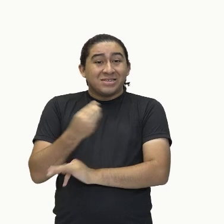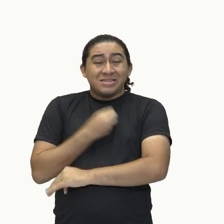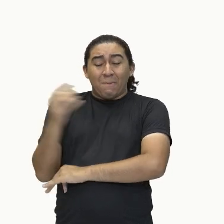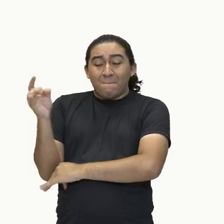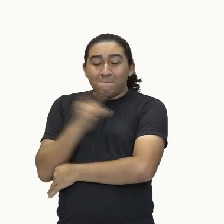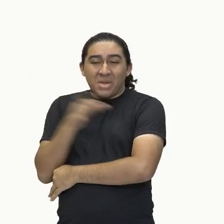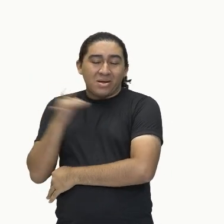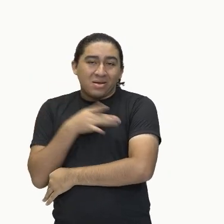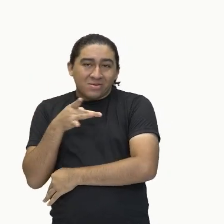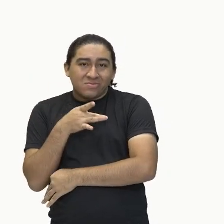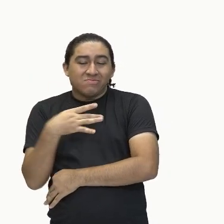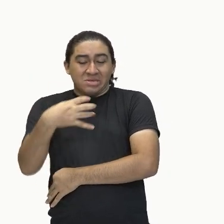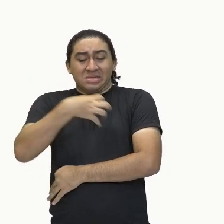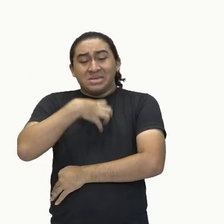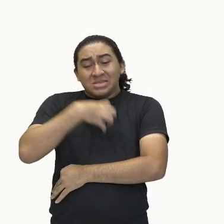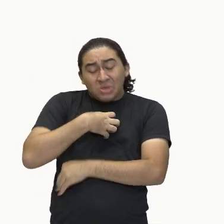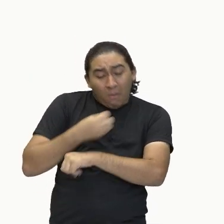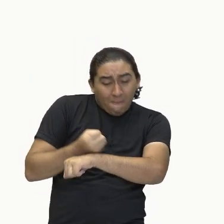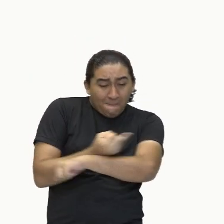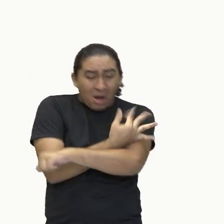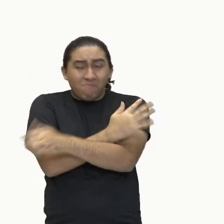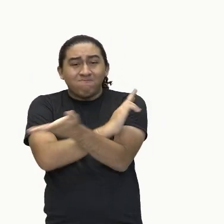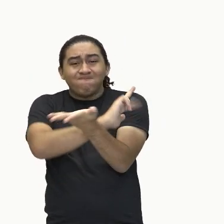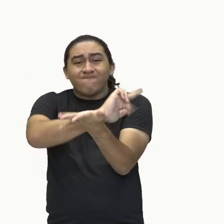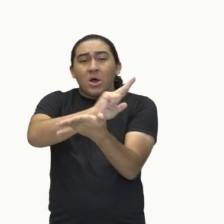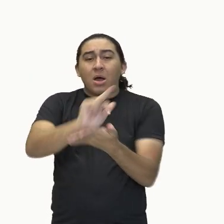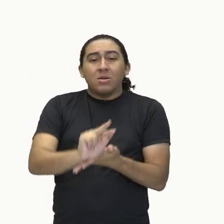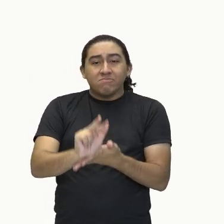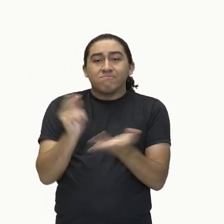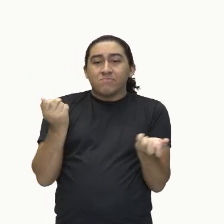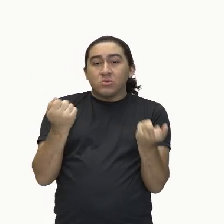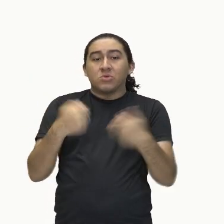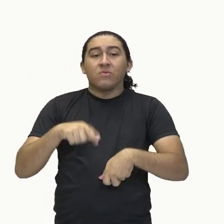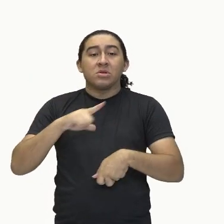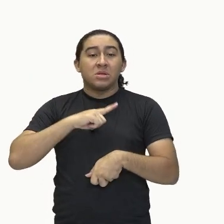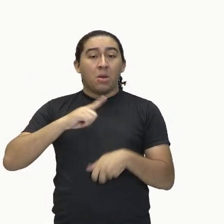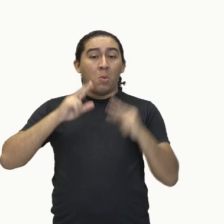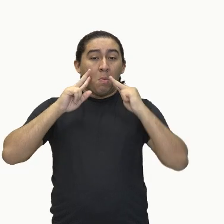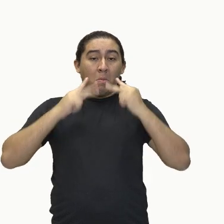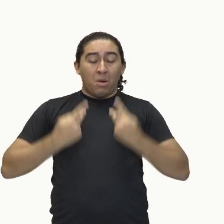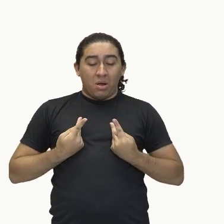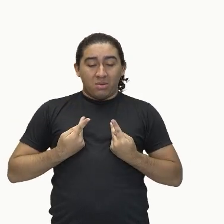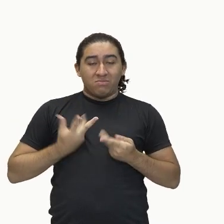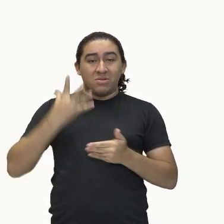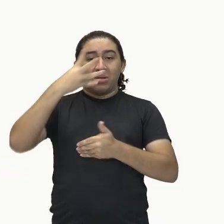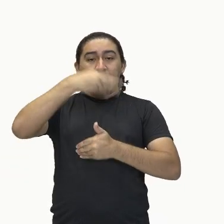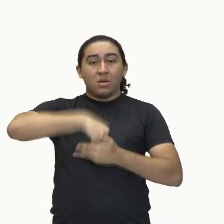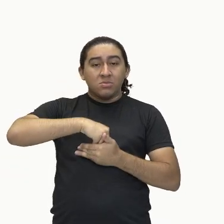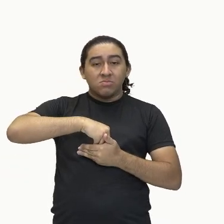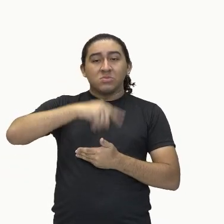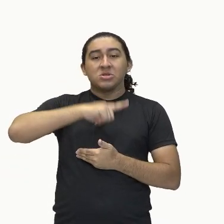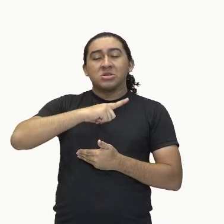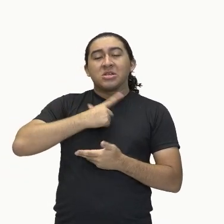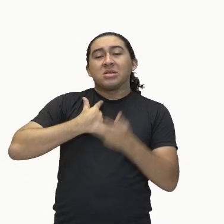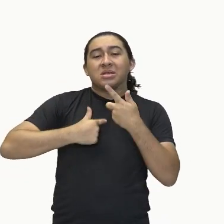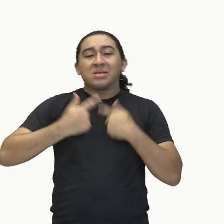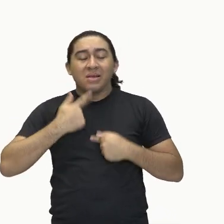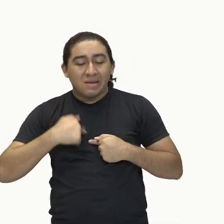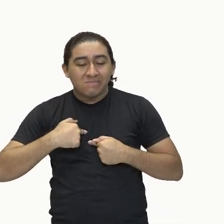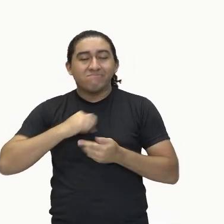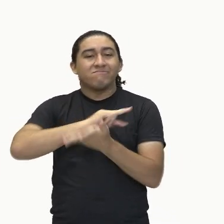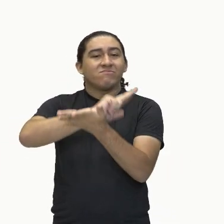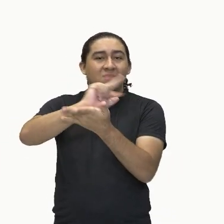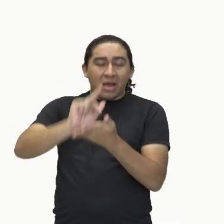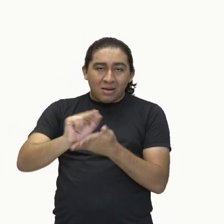vida excessiva dos sentidos. Das partes profundas do ser, lhe vinham pelos vagos e